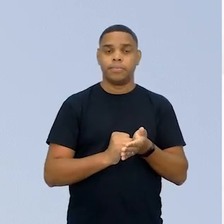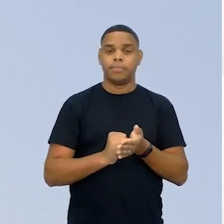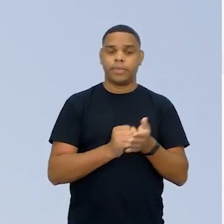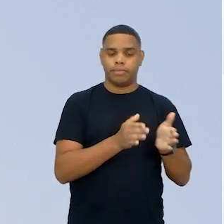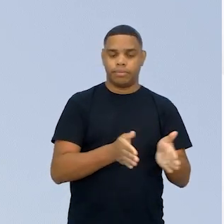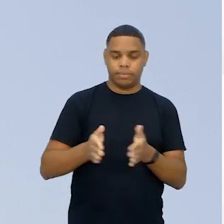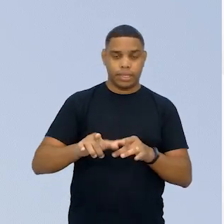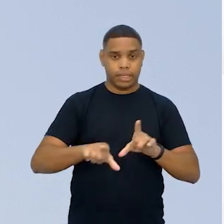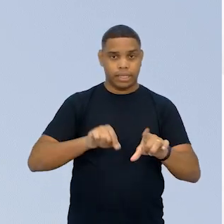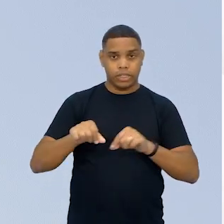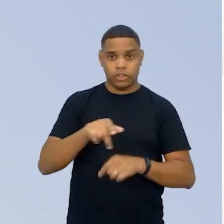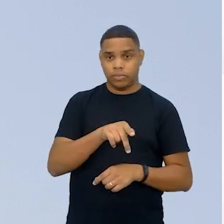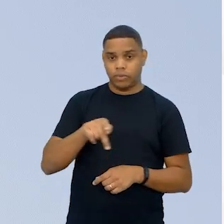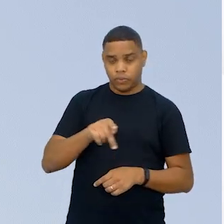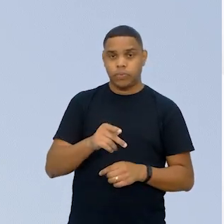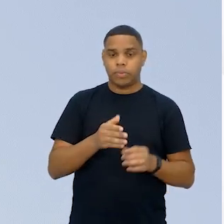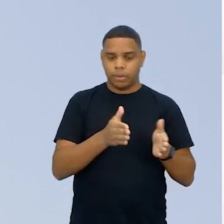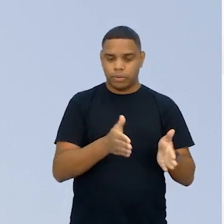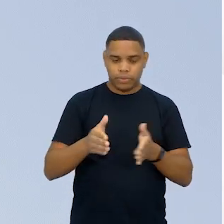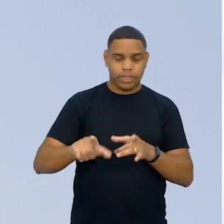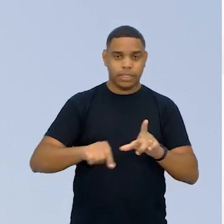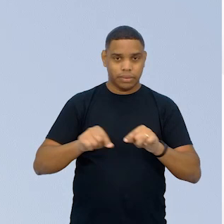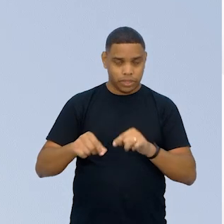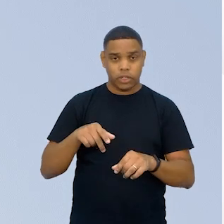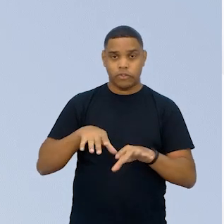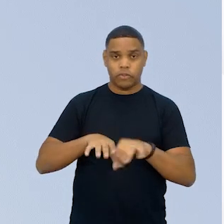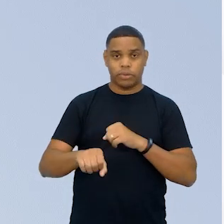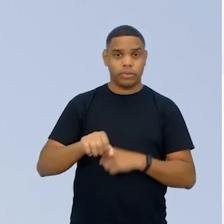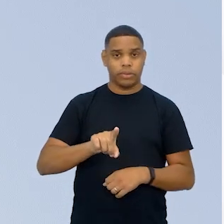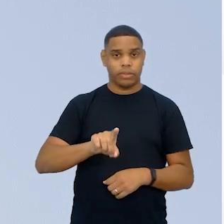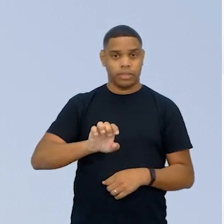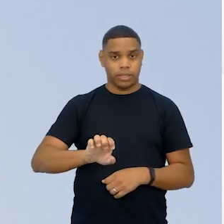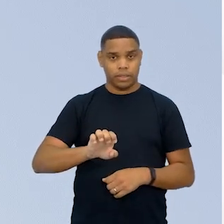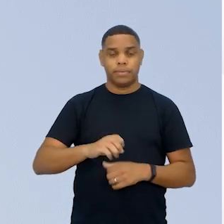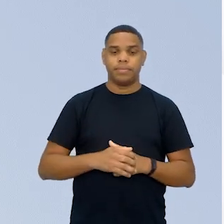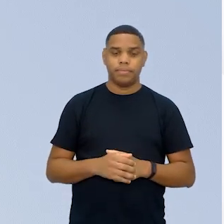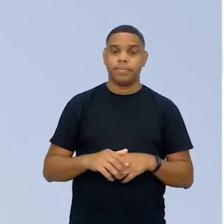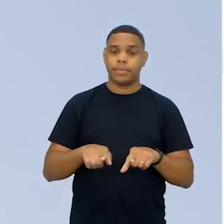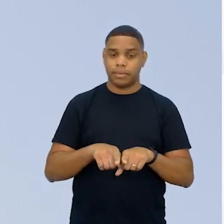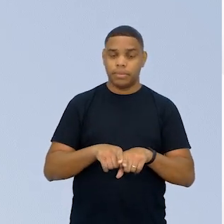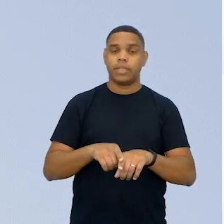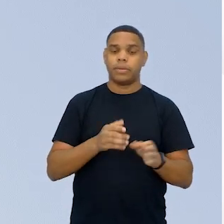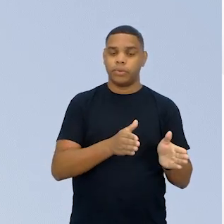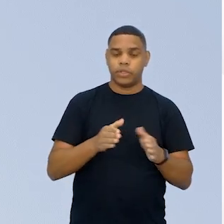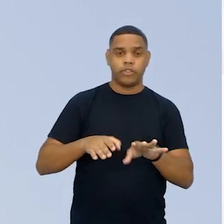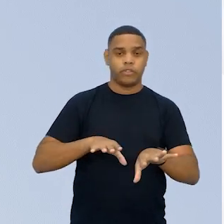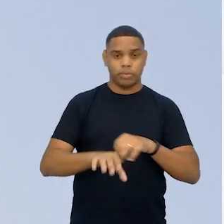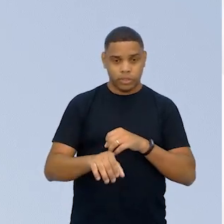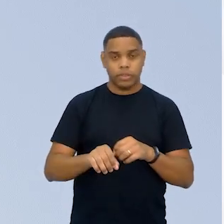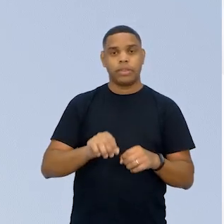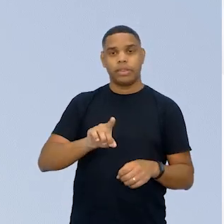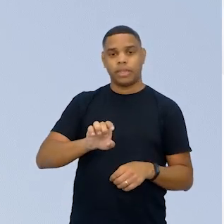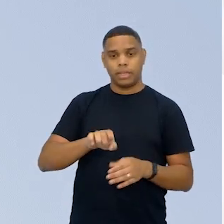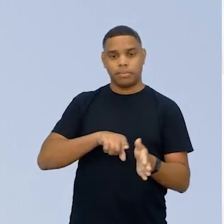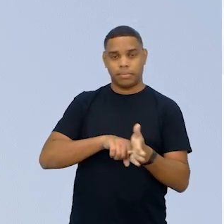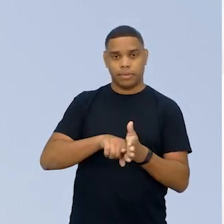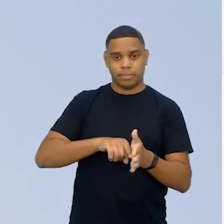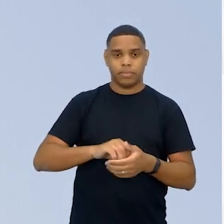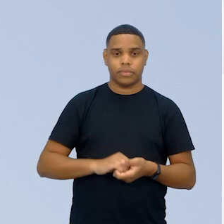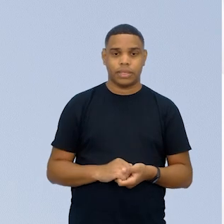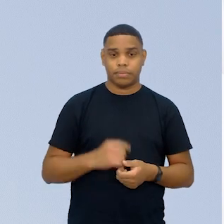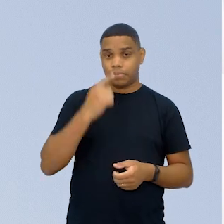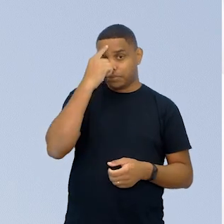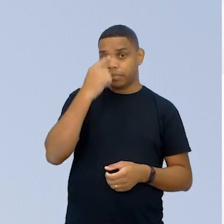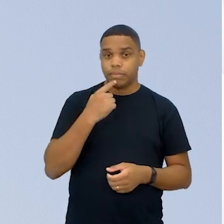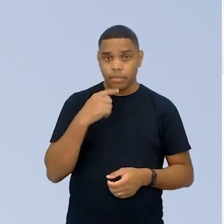processo seletivo professor, processo seletivo formador DE e processo formativo DE pesquisa.